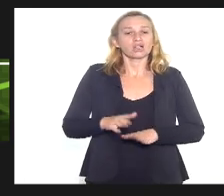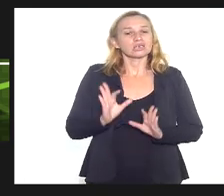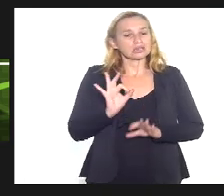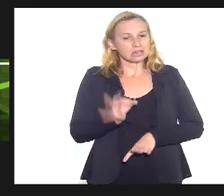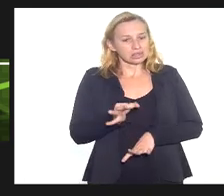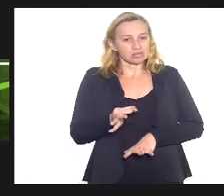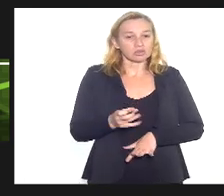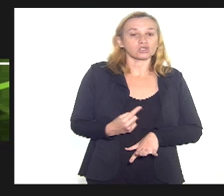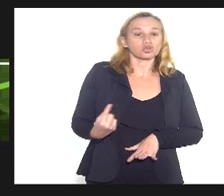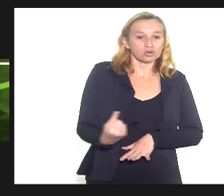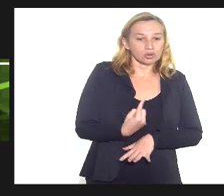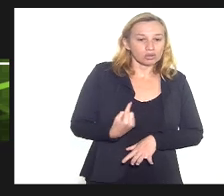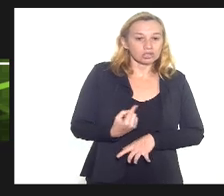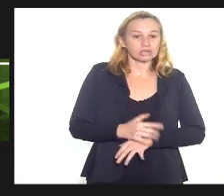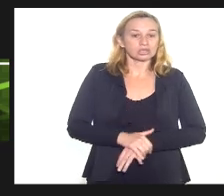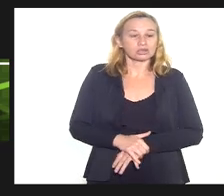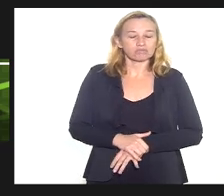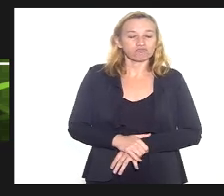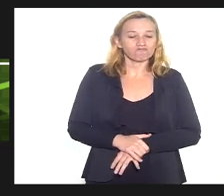Atualmente, nós possuímos